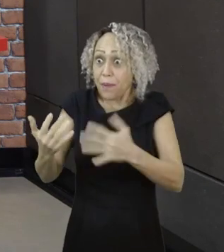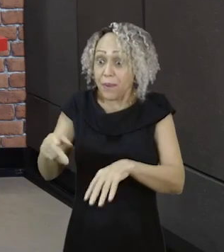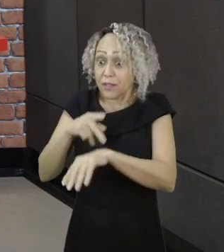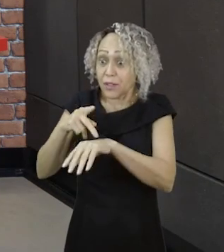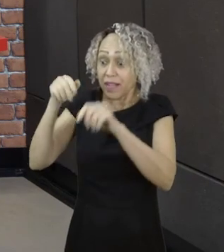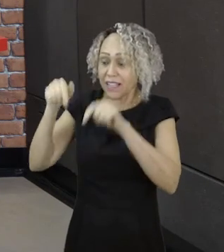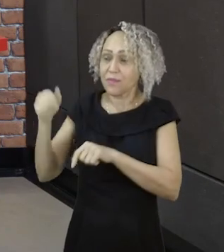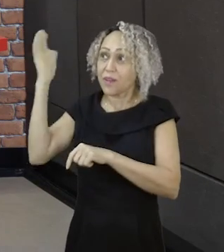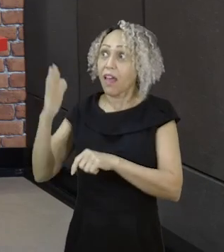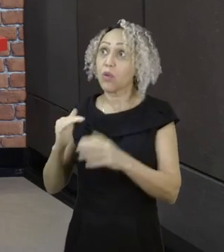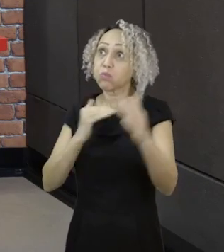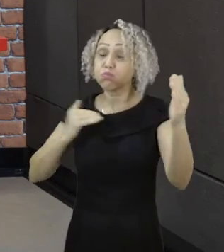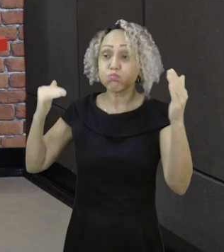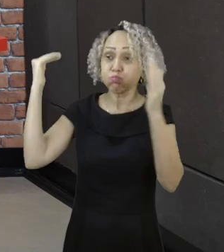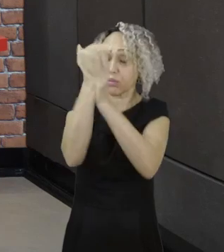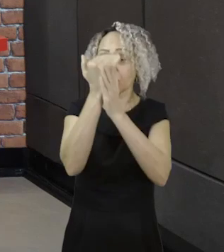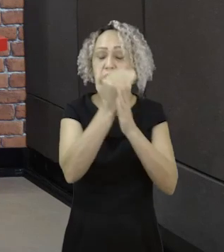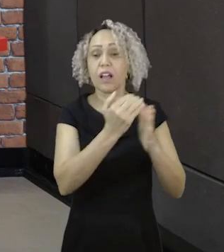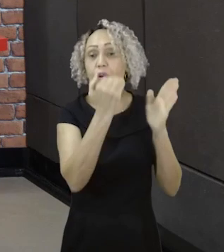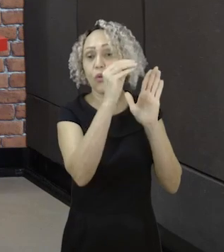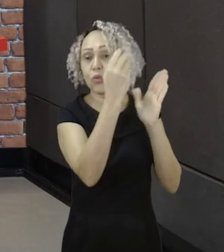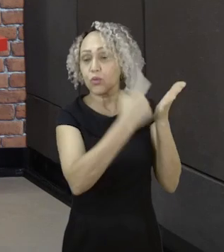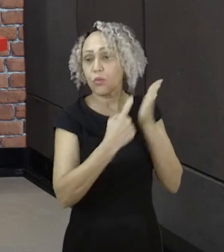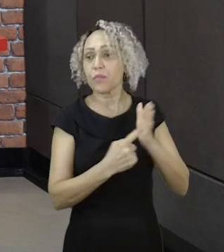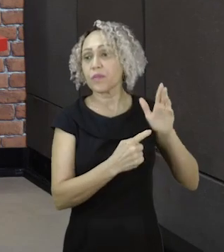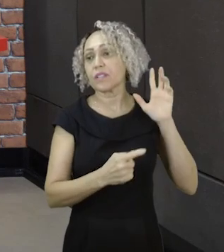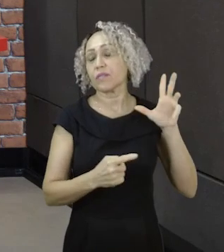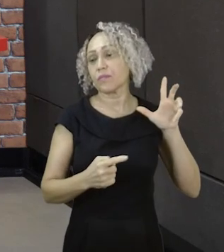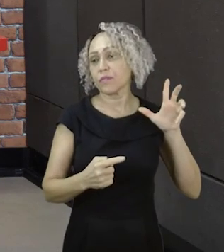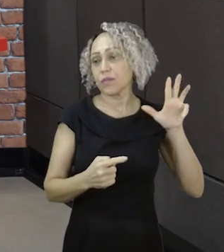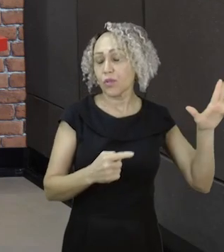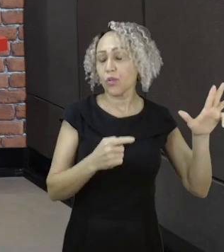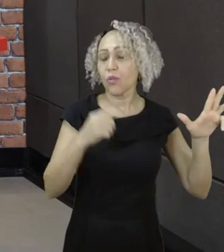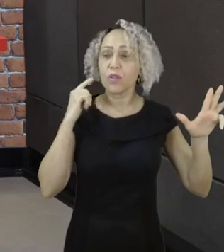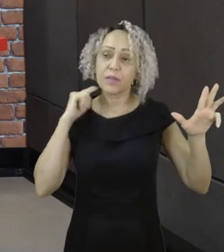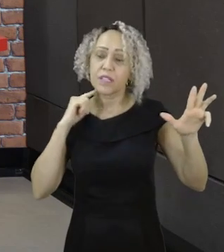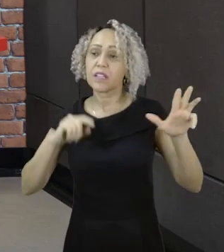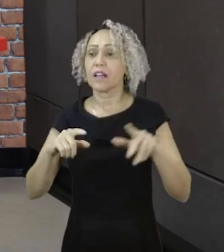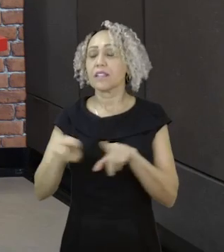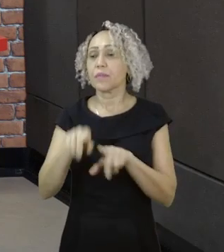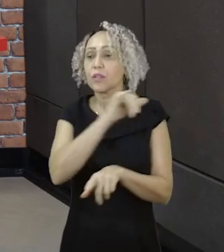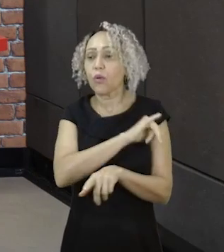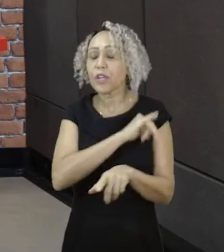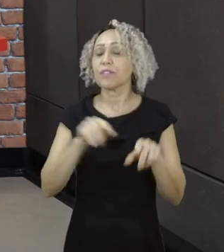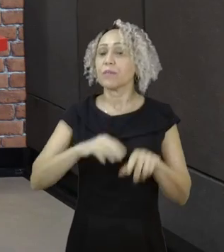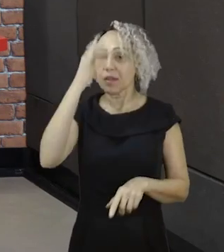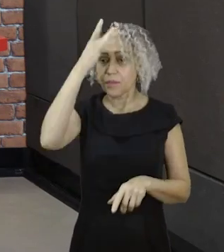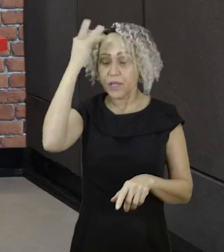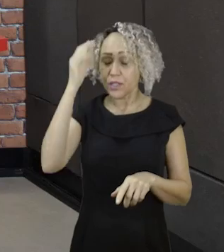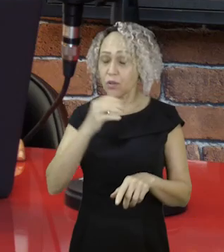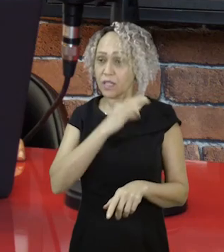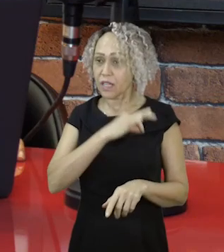A agenda do presidente Lula no Rio de Janeiro e em Minas Gerais. Isenção do imposto de renda para quem ganha até 2 salários mínimos e